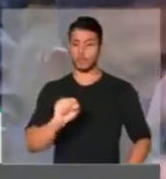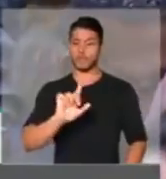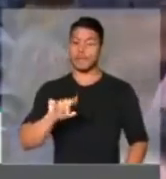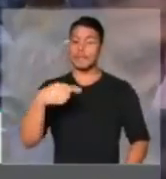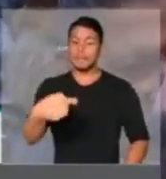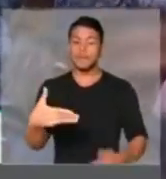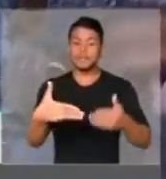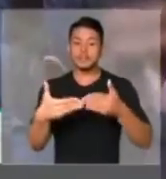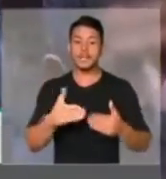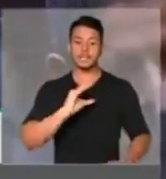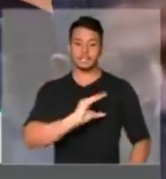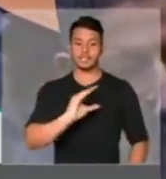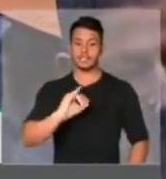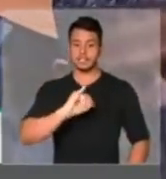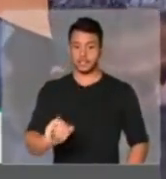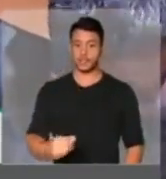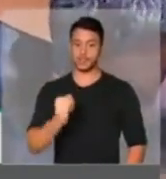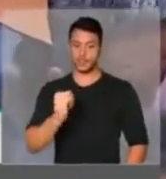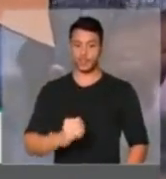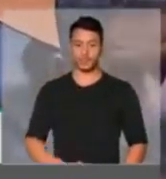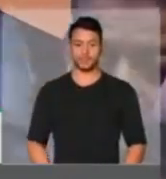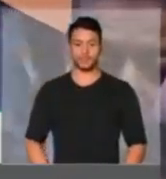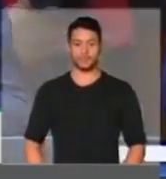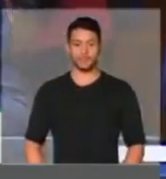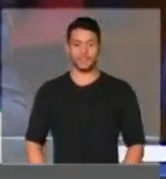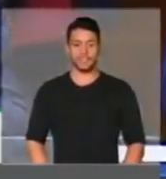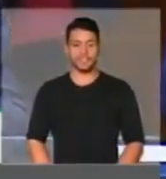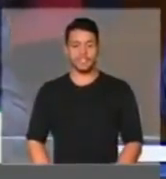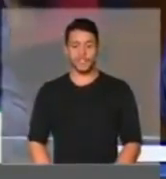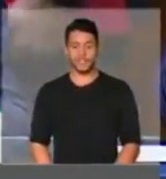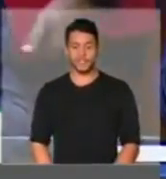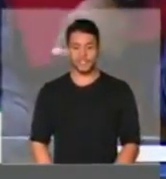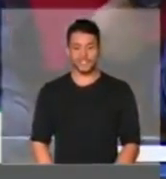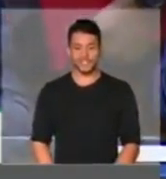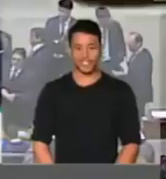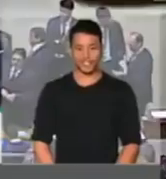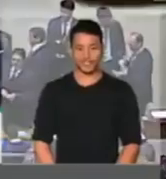sua questão de ordem. Encaminhada a CCJ, PSB. Presidente. Obrigado. Senhor presidente, PSB...